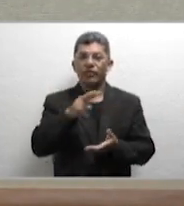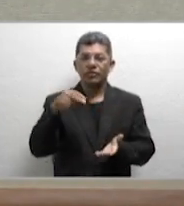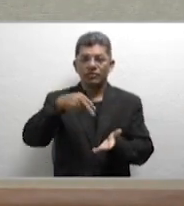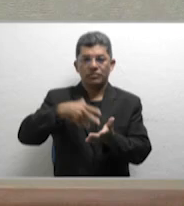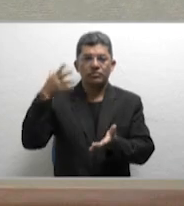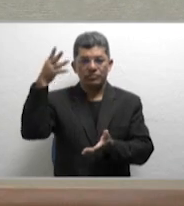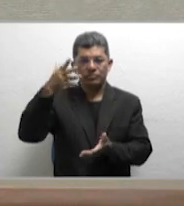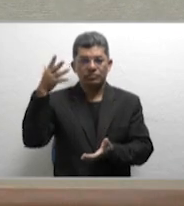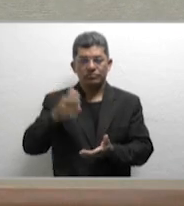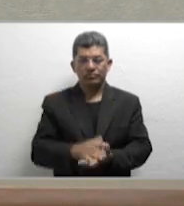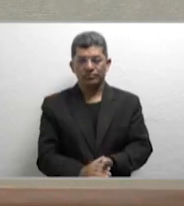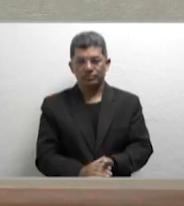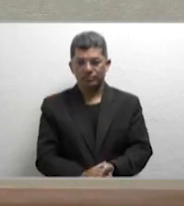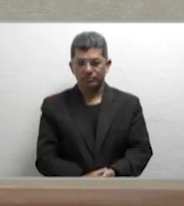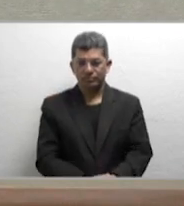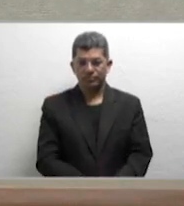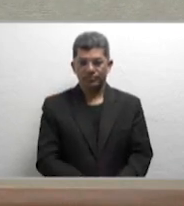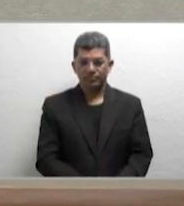tribuna é a voz de vocês.